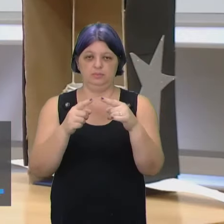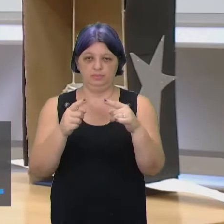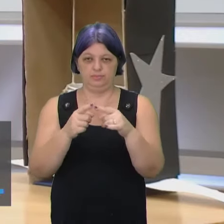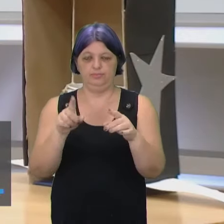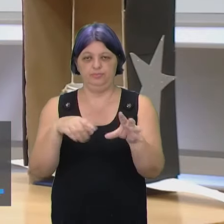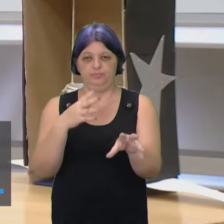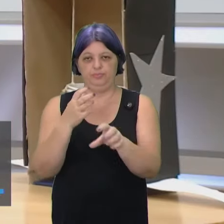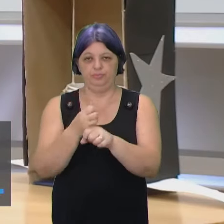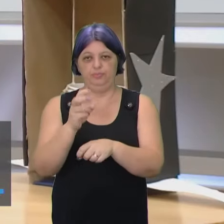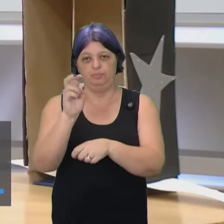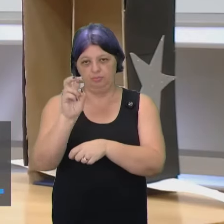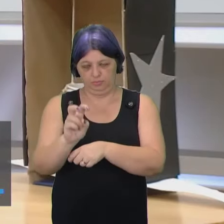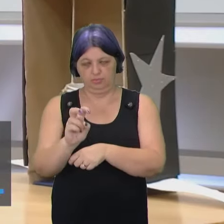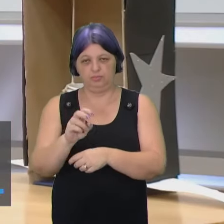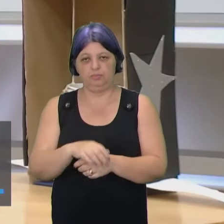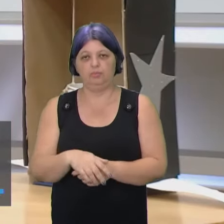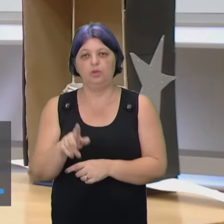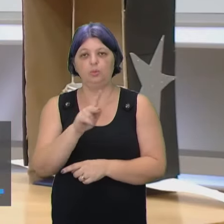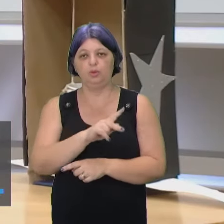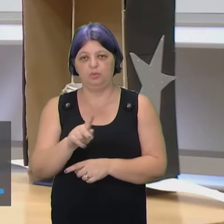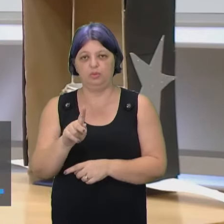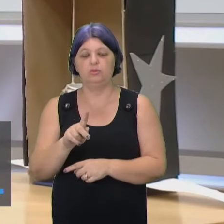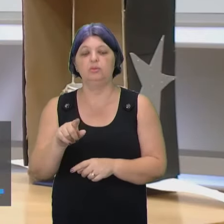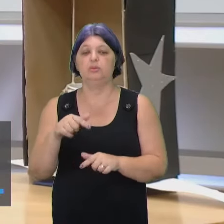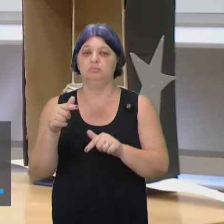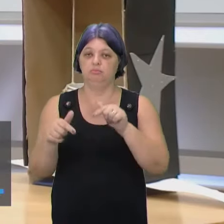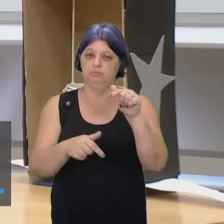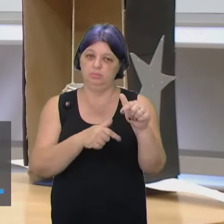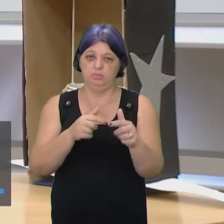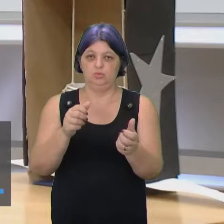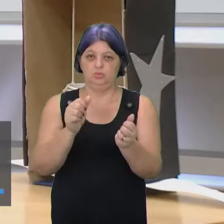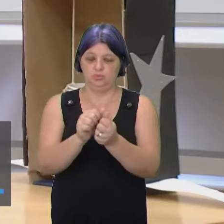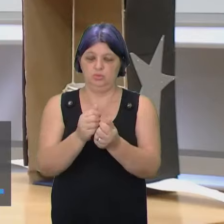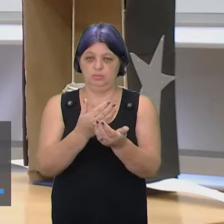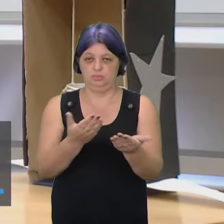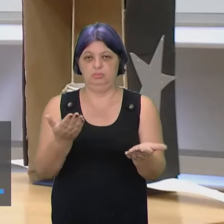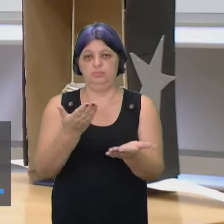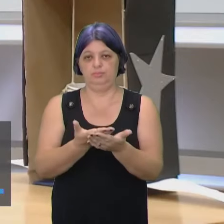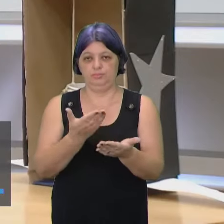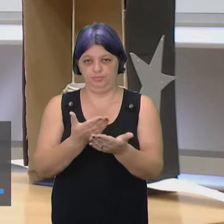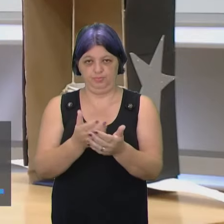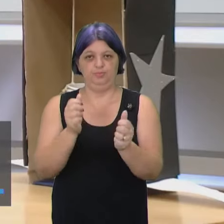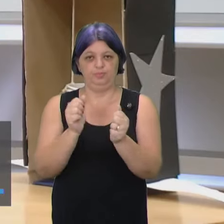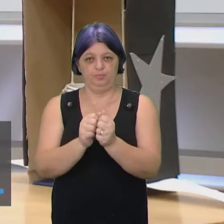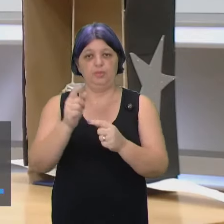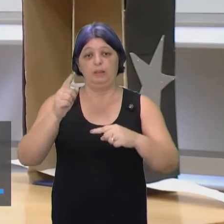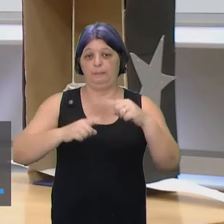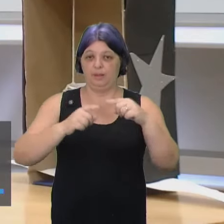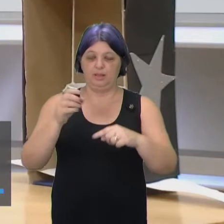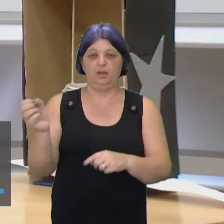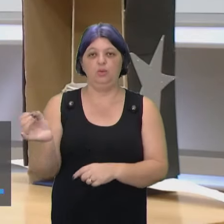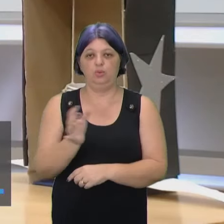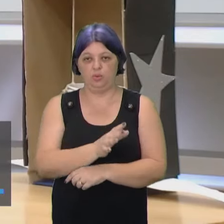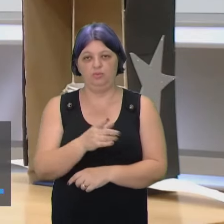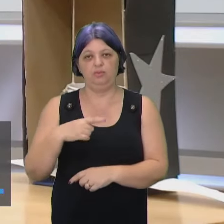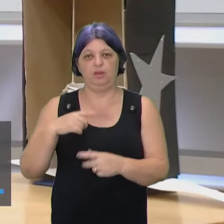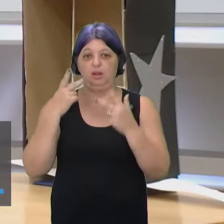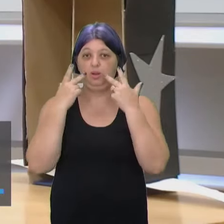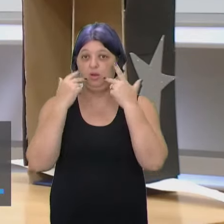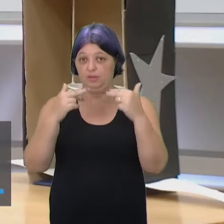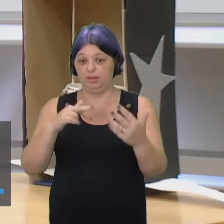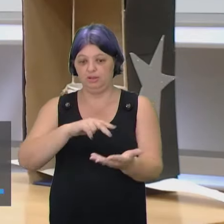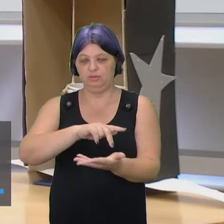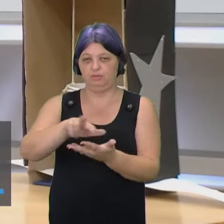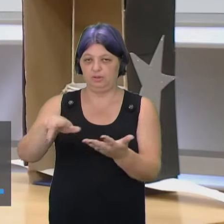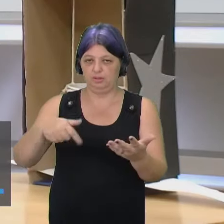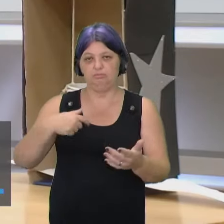5 componentes, desses 5 professores aí que está atuando com vocês, tá certo? Estamos estudando juntos, é um material novo, então tem muita novidade, tanto para